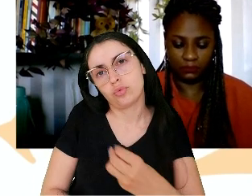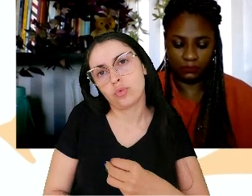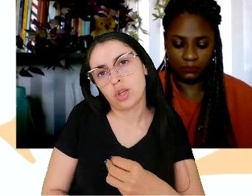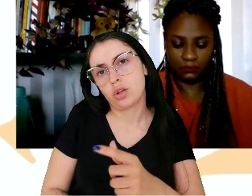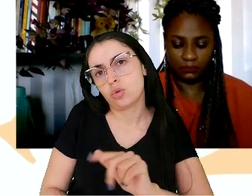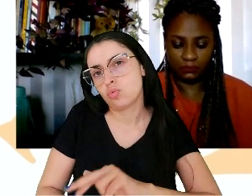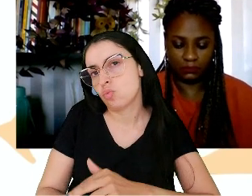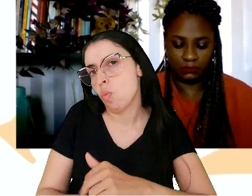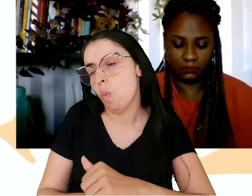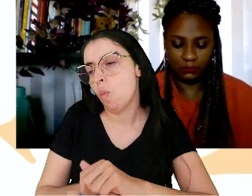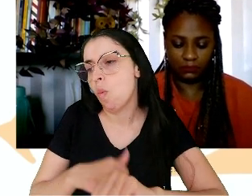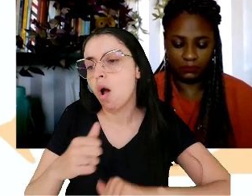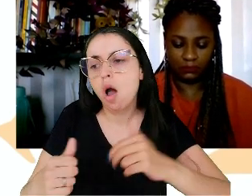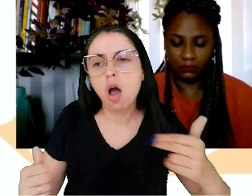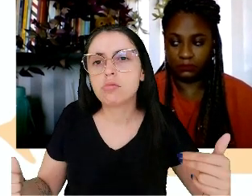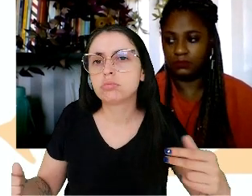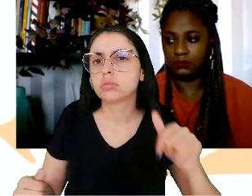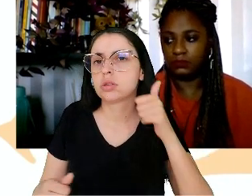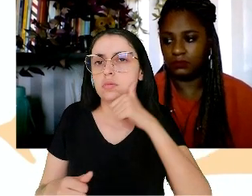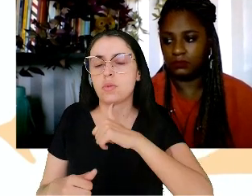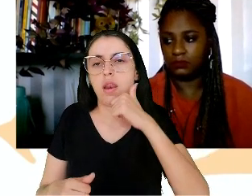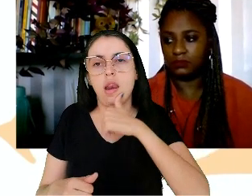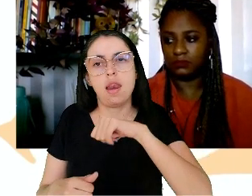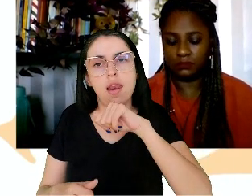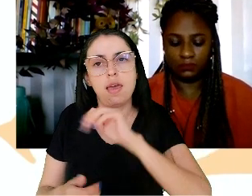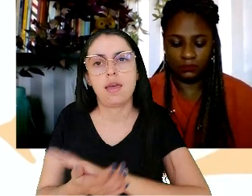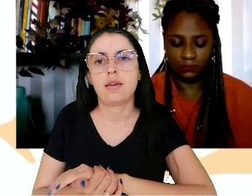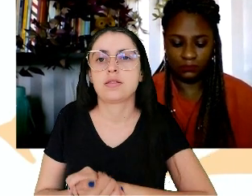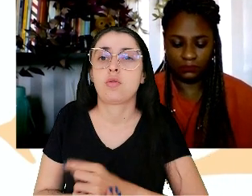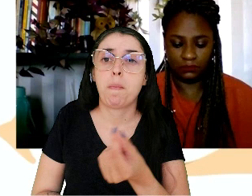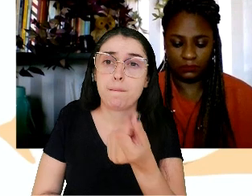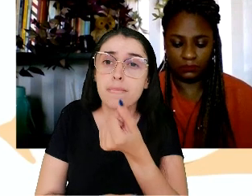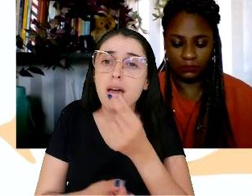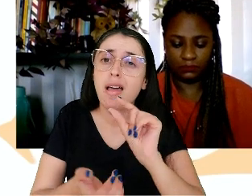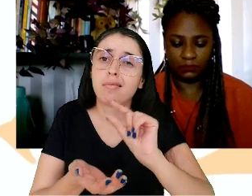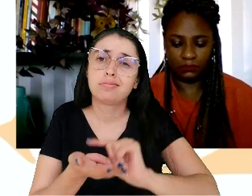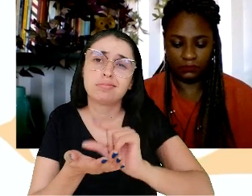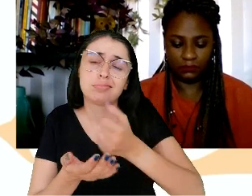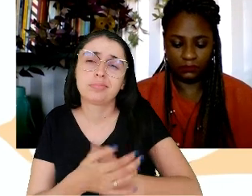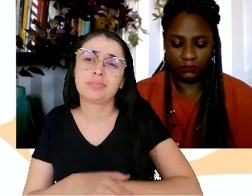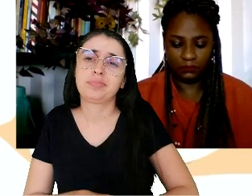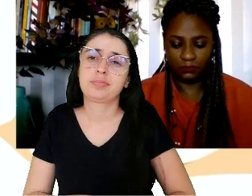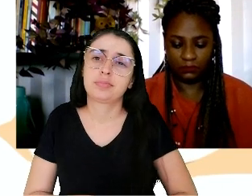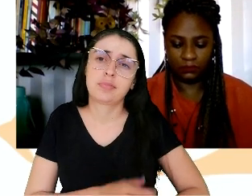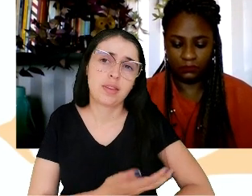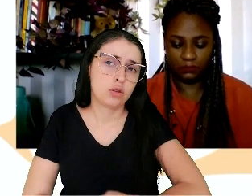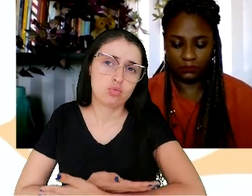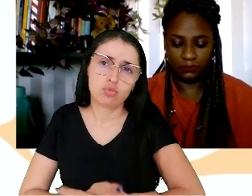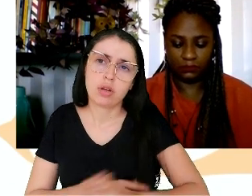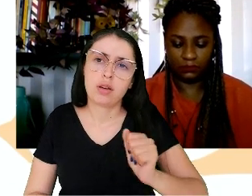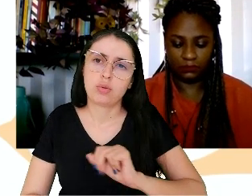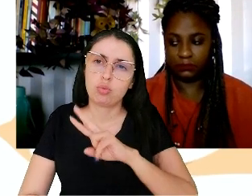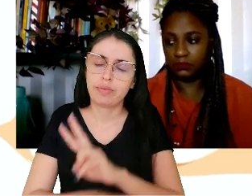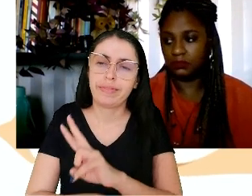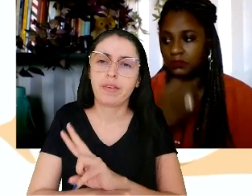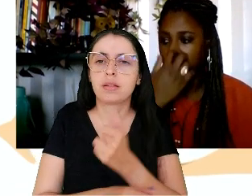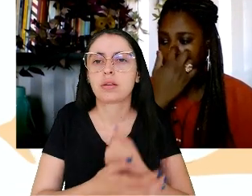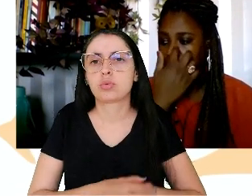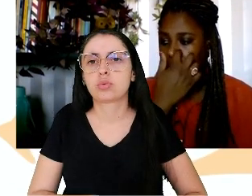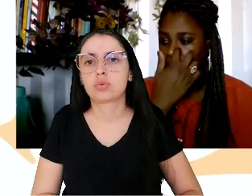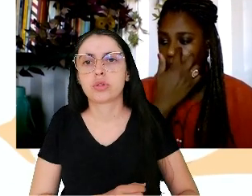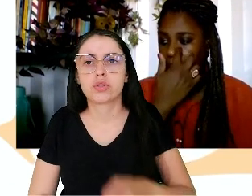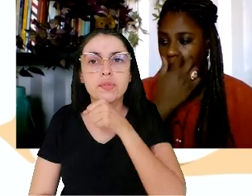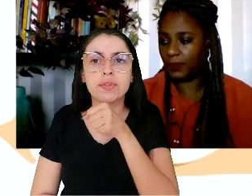tem um trabalho pouquíssimo remunerado, no caso de empregadas domésticas, de babás, né, de cuidadores